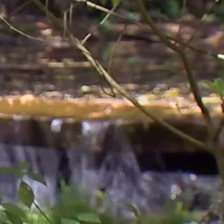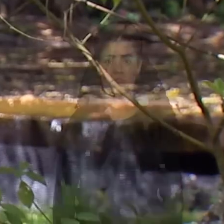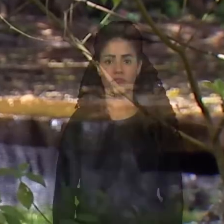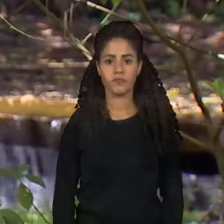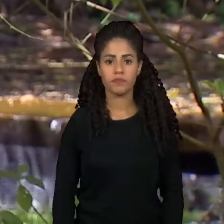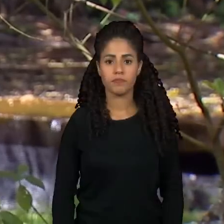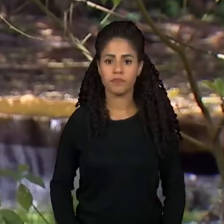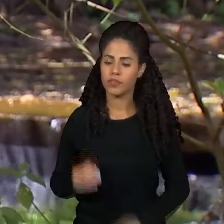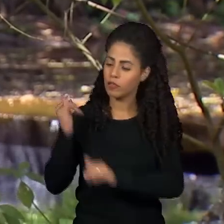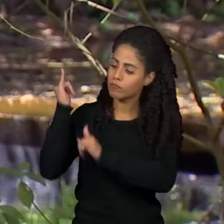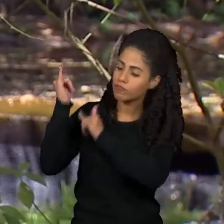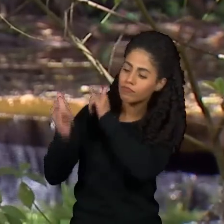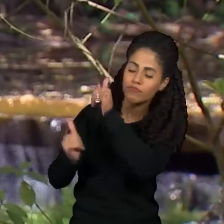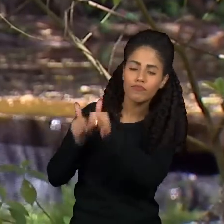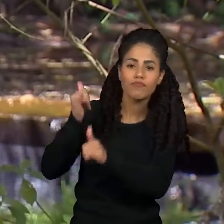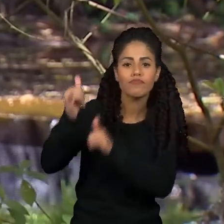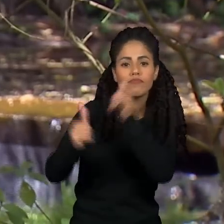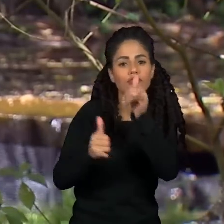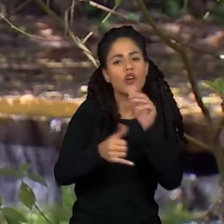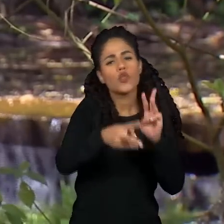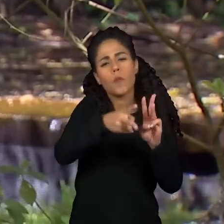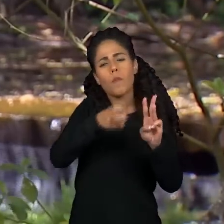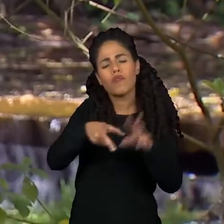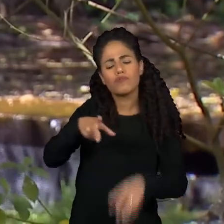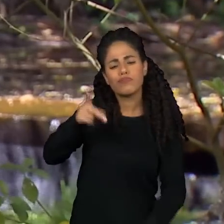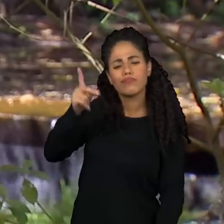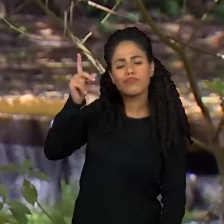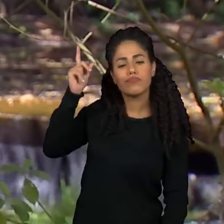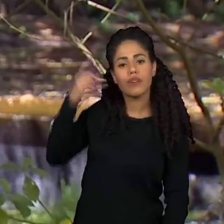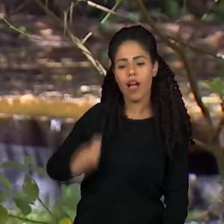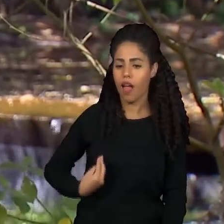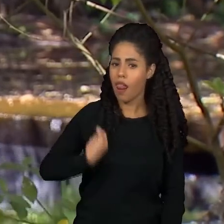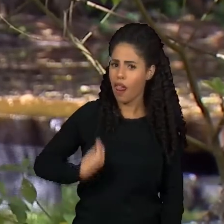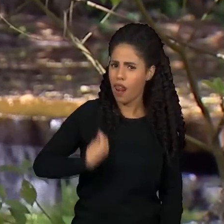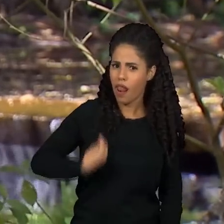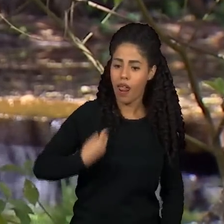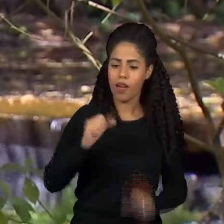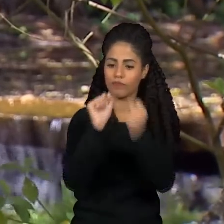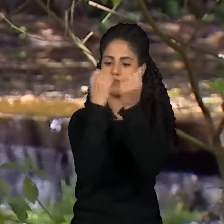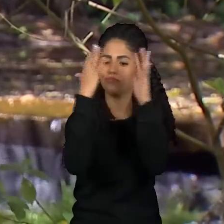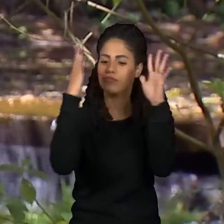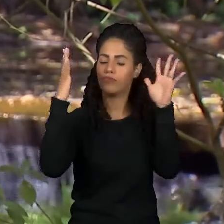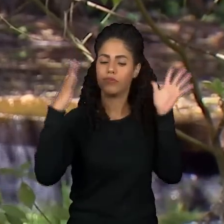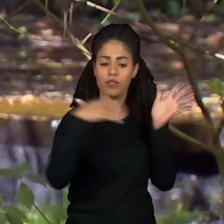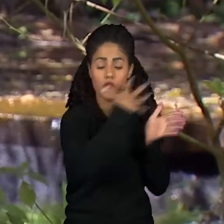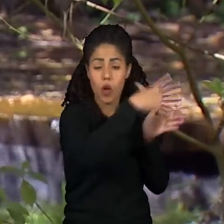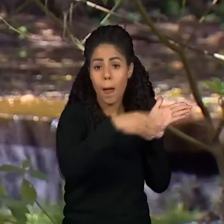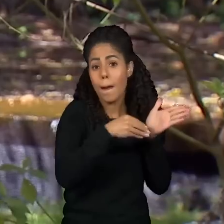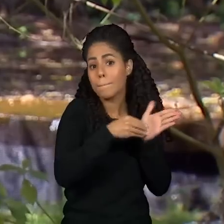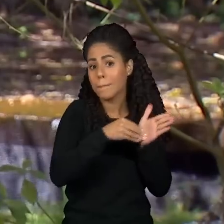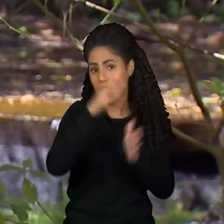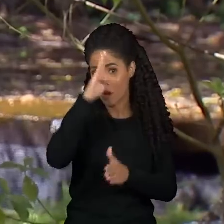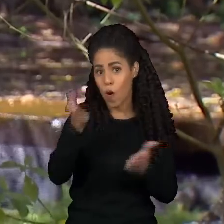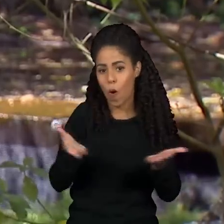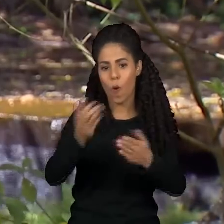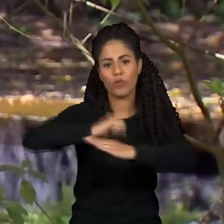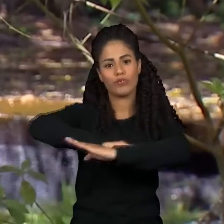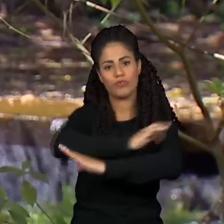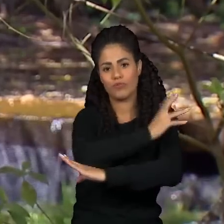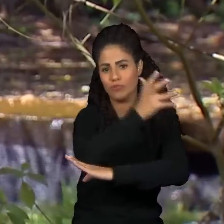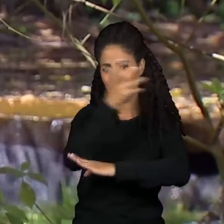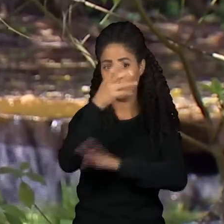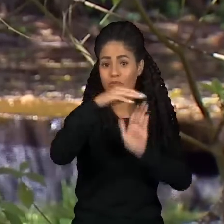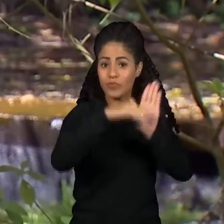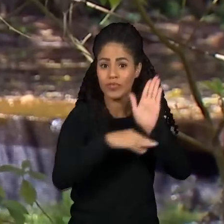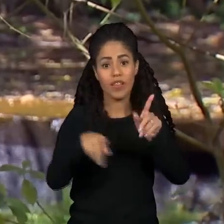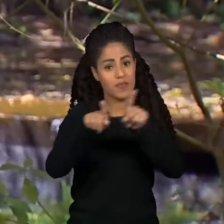A história dos povos antigos que viviam na Amazônia há milhares de anos é um dos destaques do Repórter Eco de hoje.